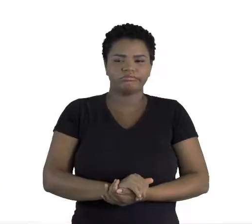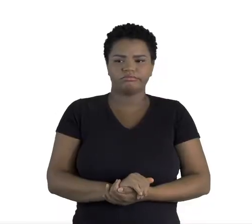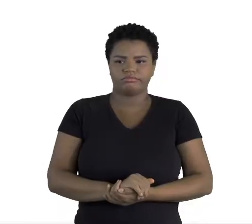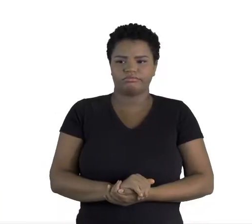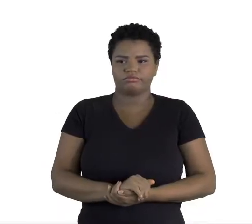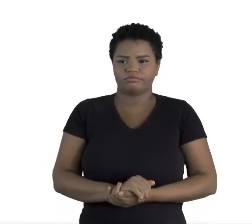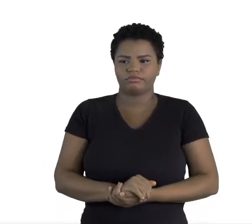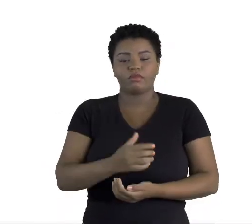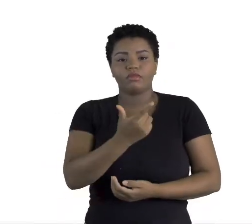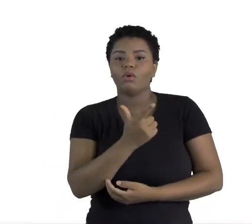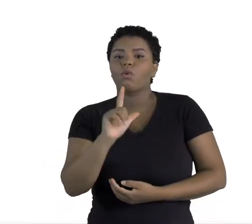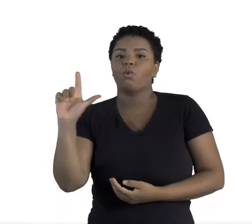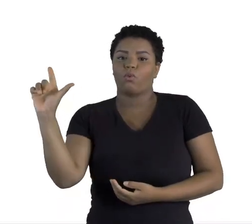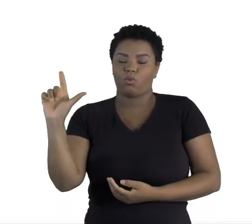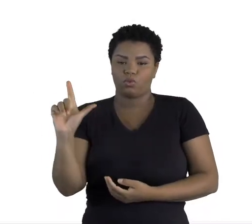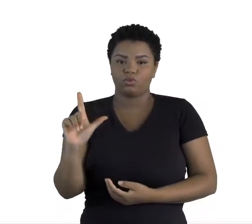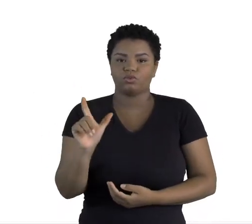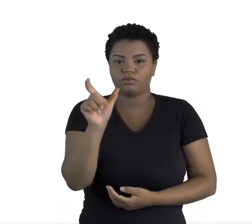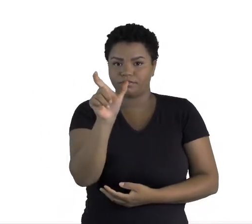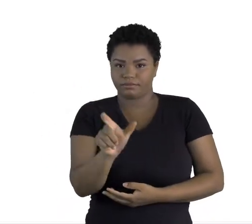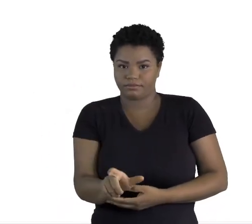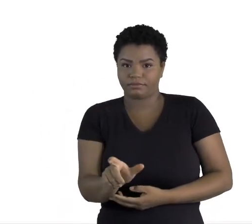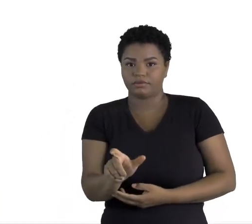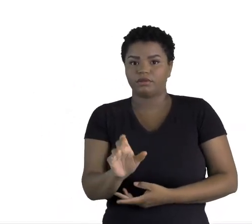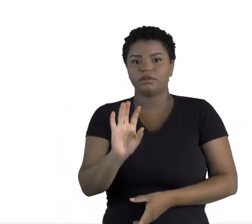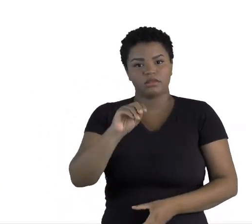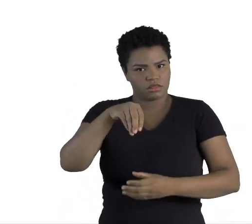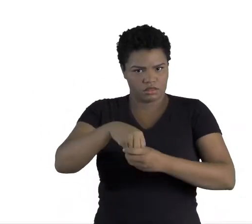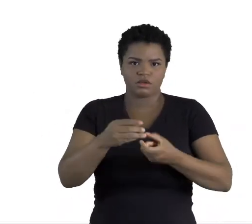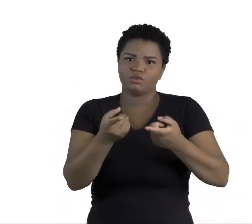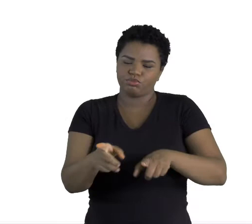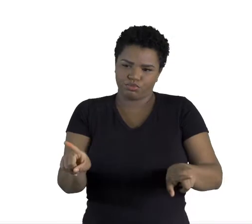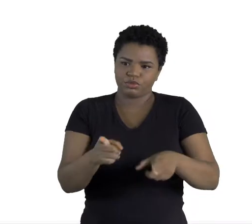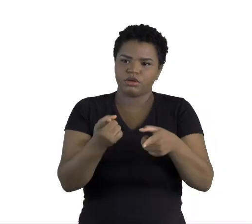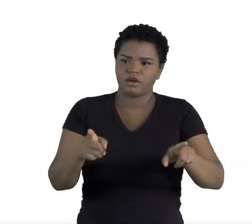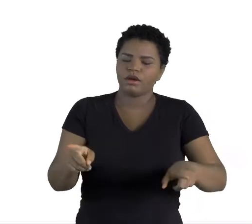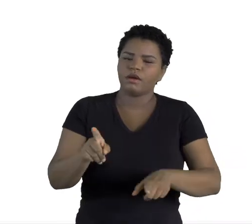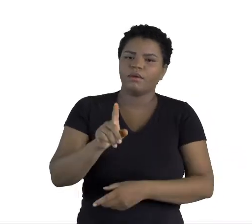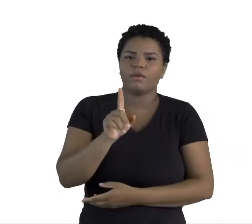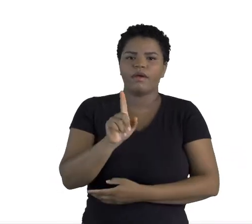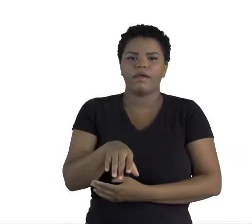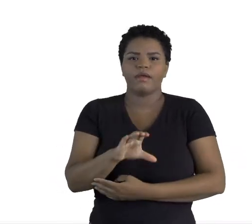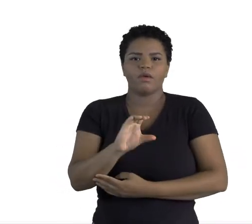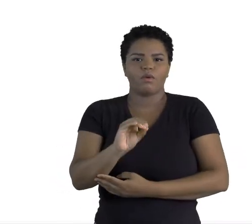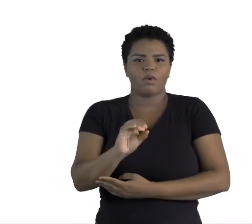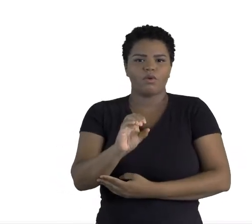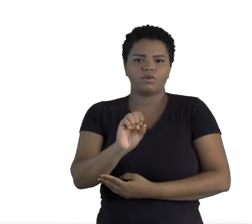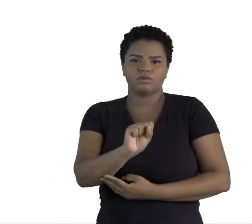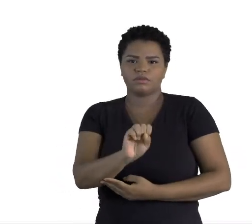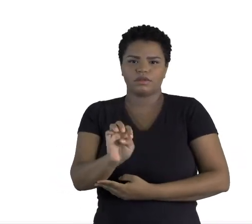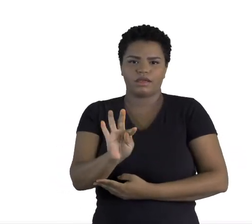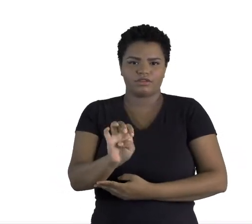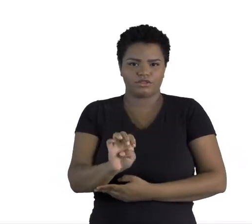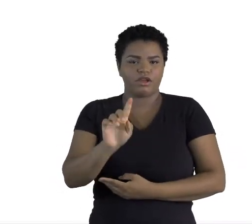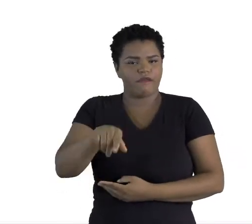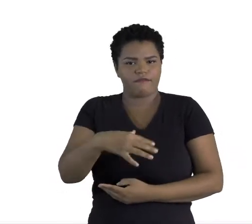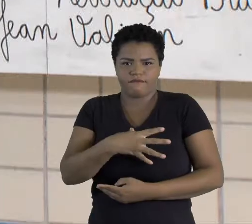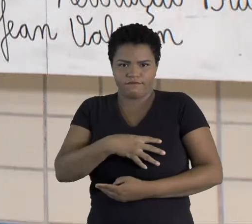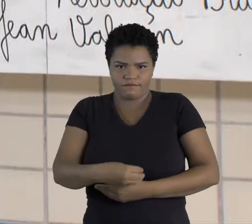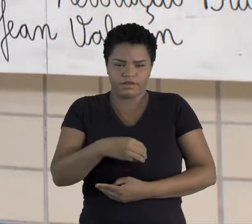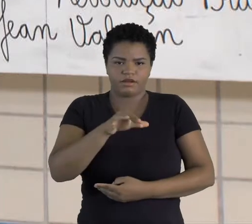E a outra personagem, né, que também está nesse musical aí, é a Cosette, que é a filha de